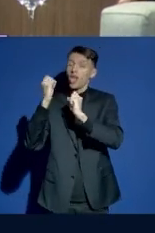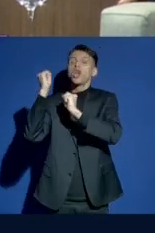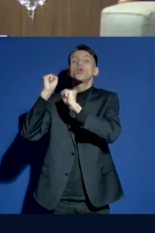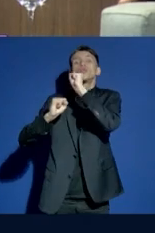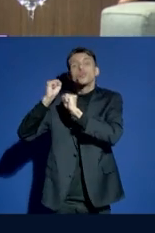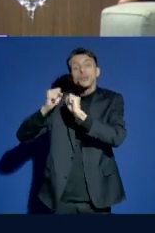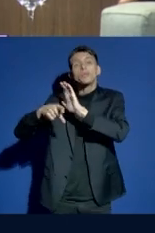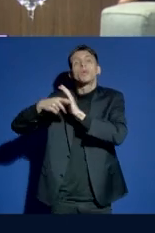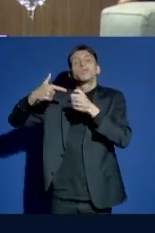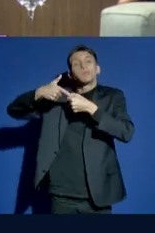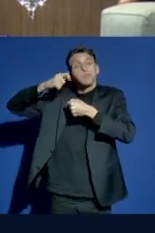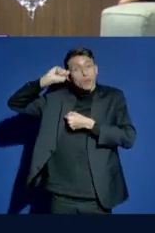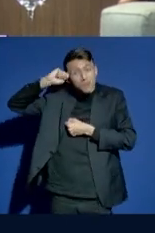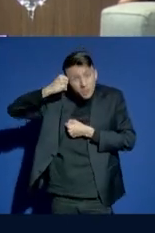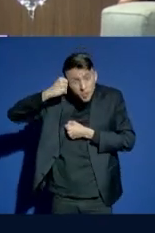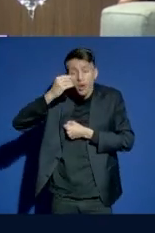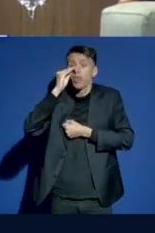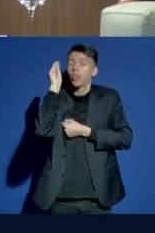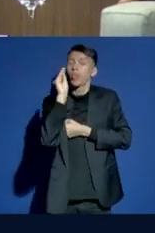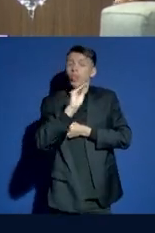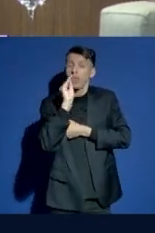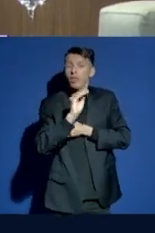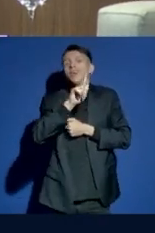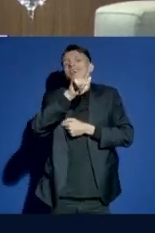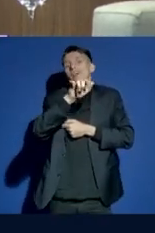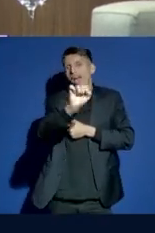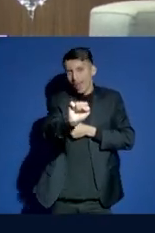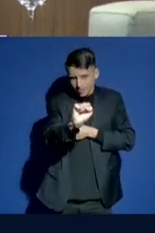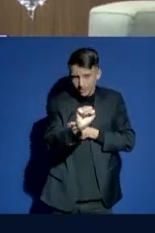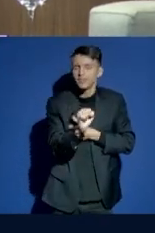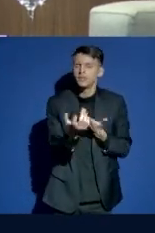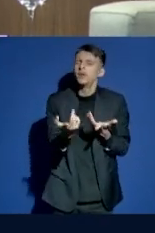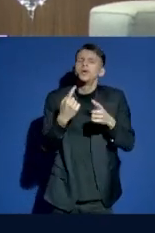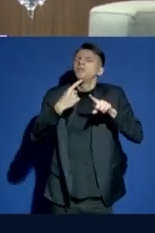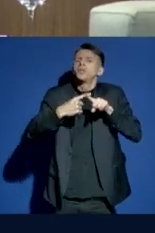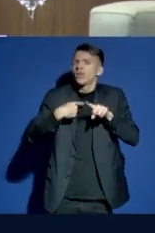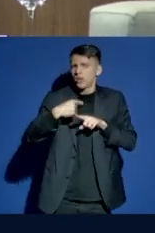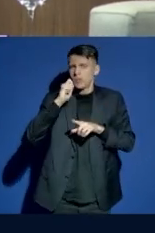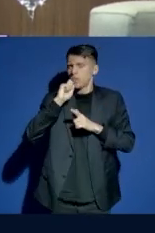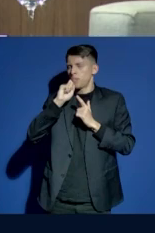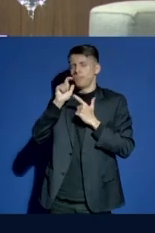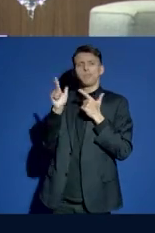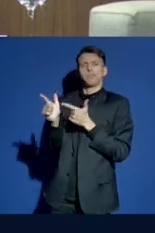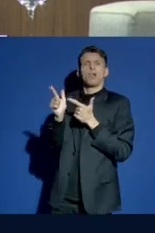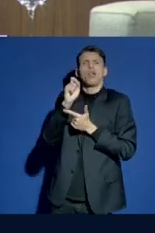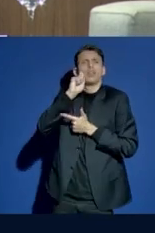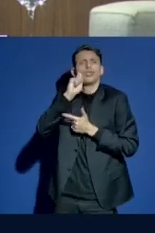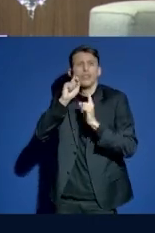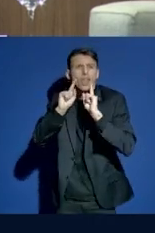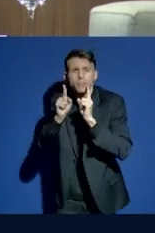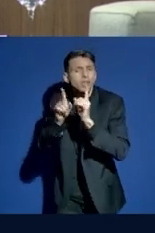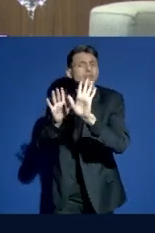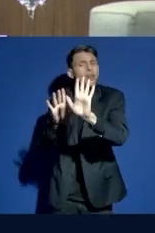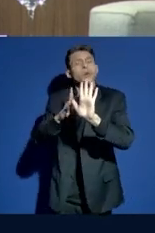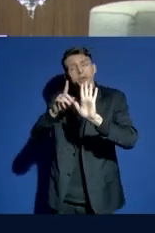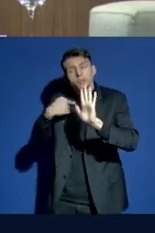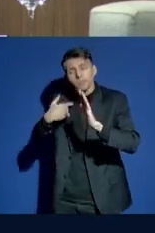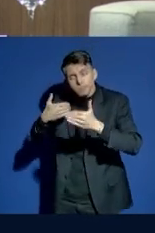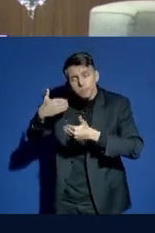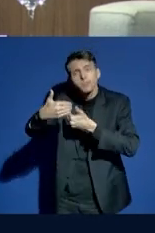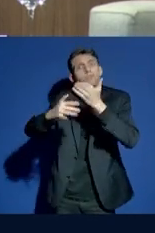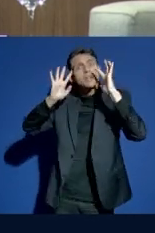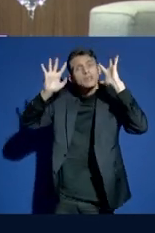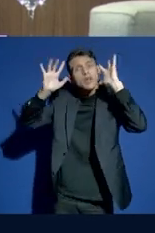petróleo no Brasil com a questão do gás e aí no por que que eu digo que não é uma crítica é só uma constatação para que a gente avança a partir dela